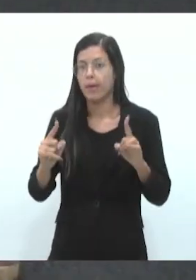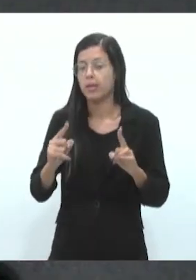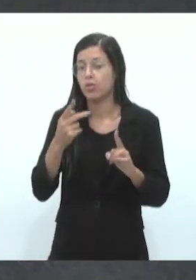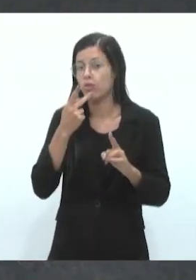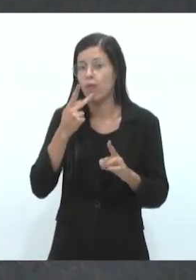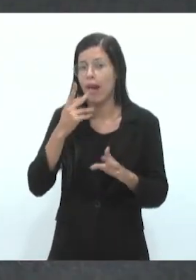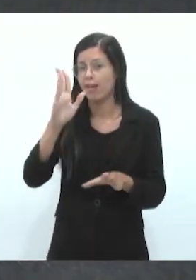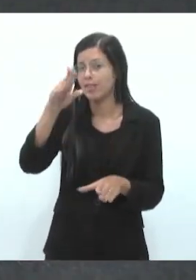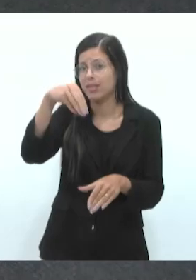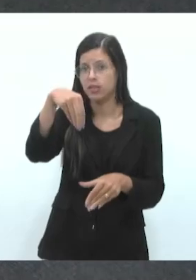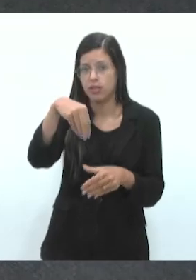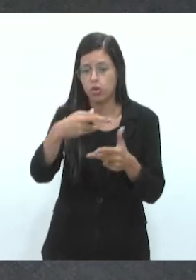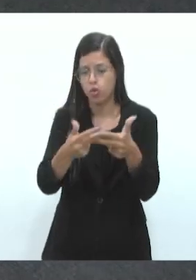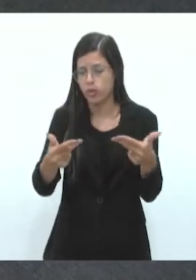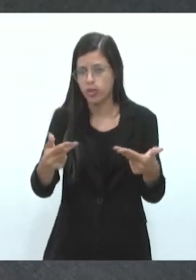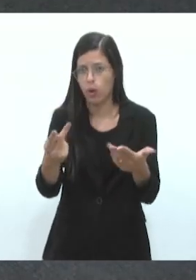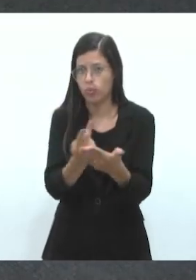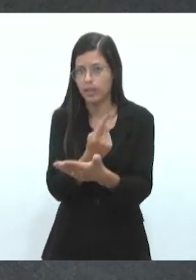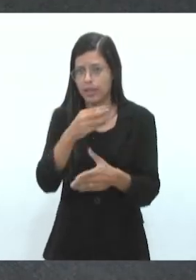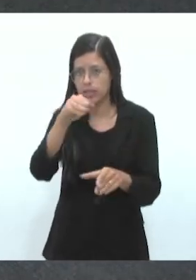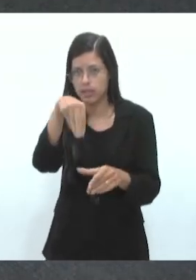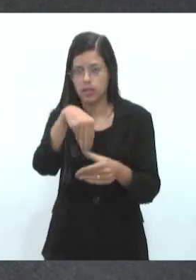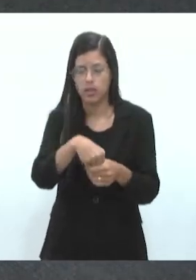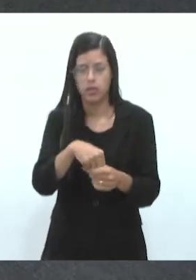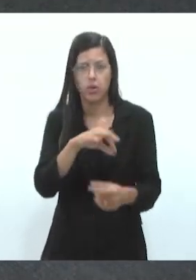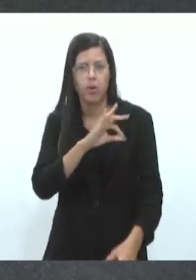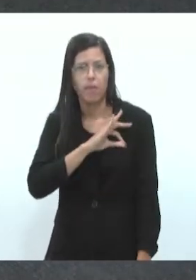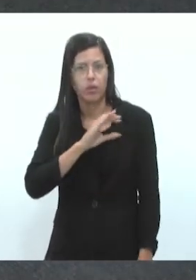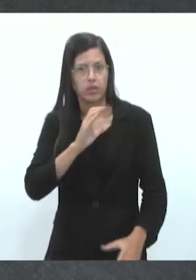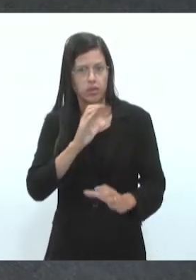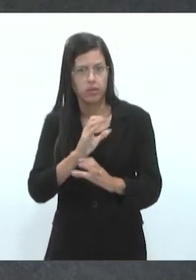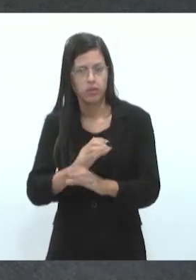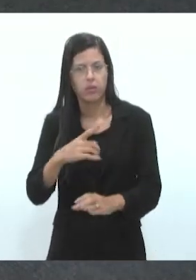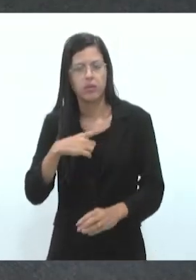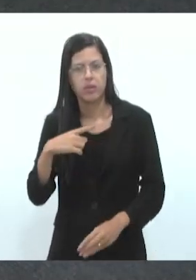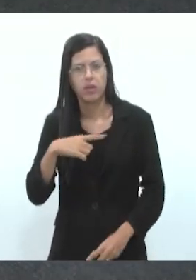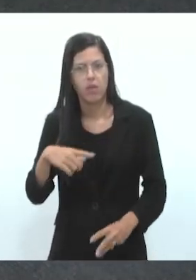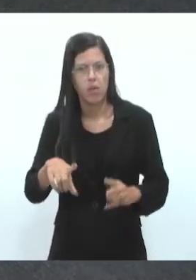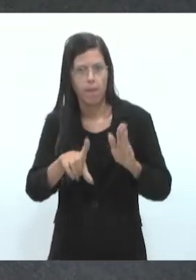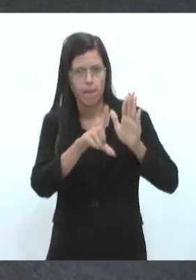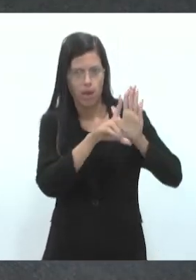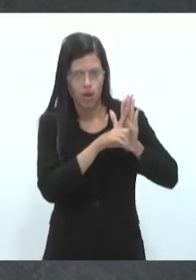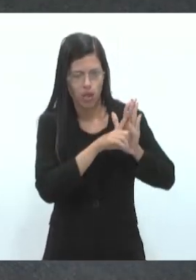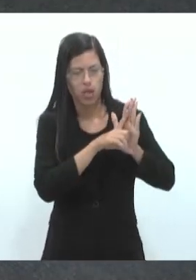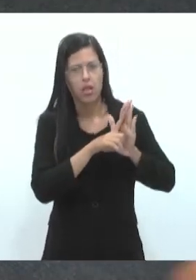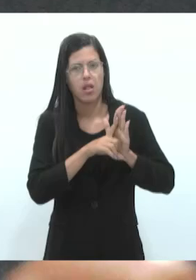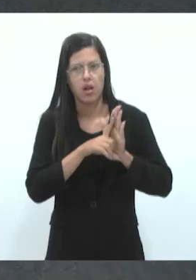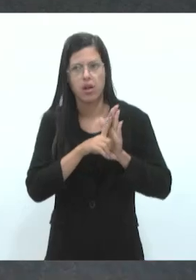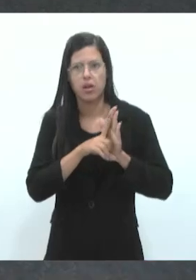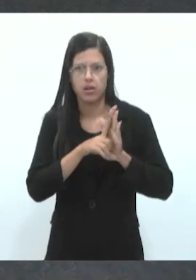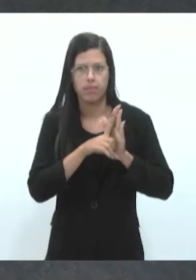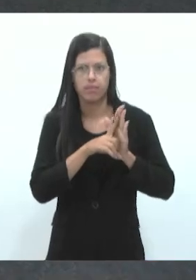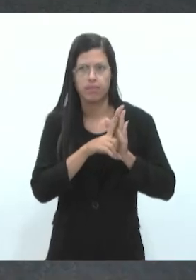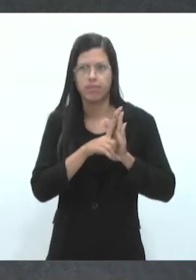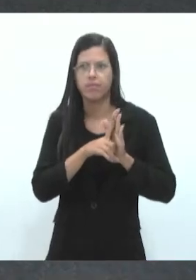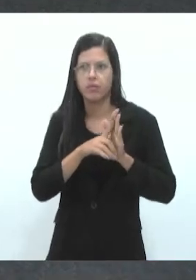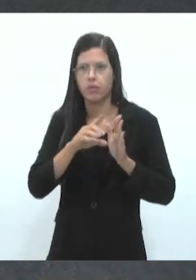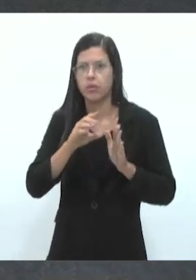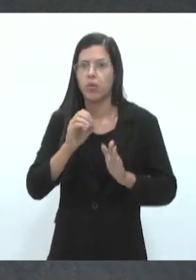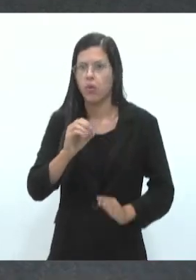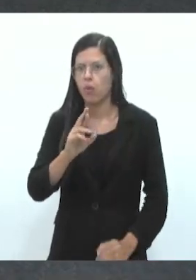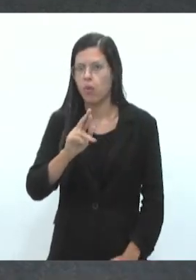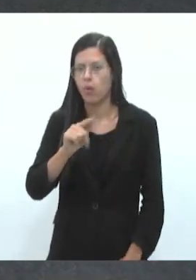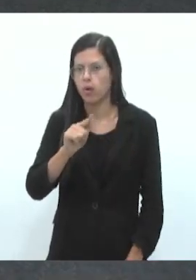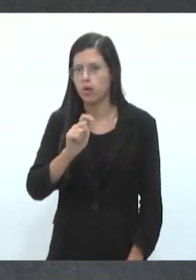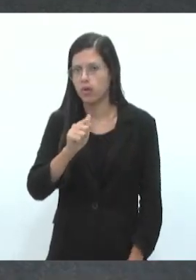internas. A Polícia Civil teve uma lei orgânica recentemente, de igual forma a Polícia Penal, e